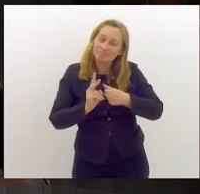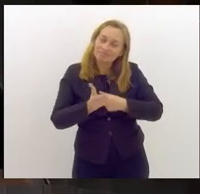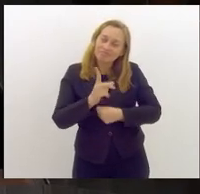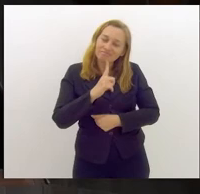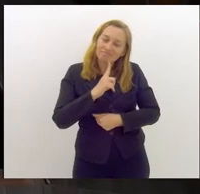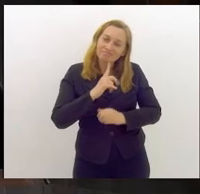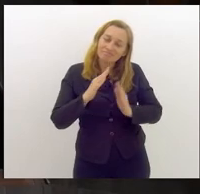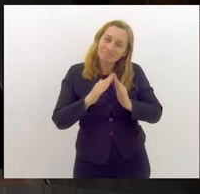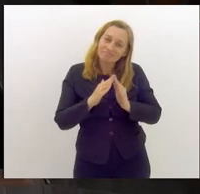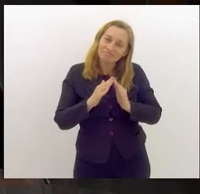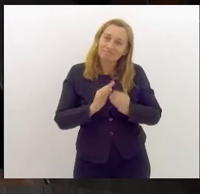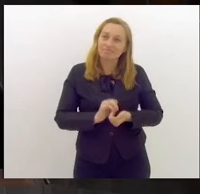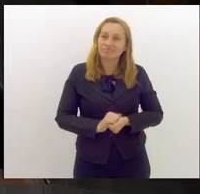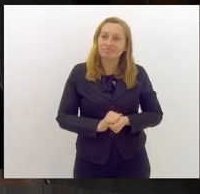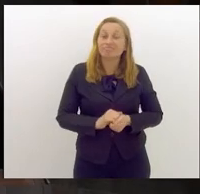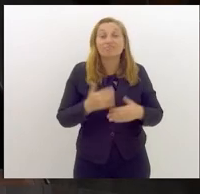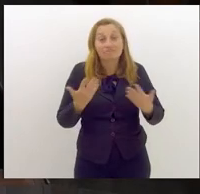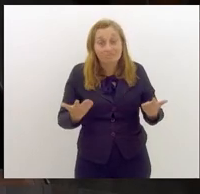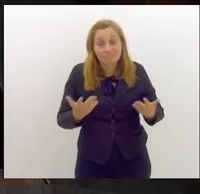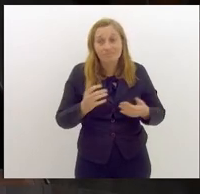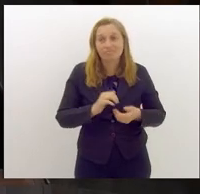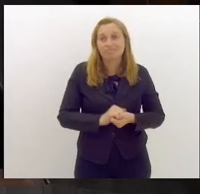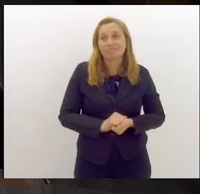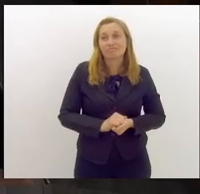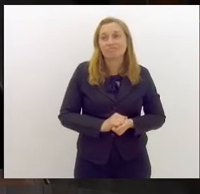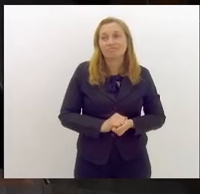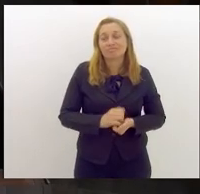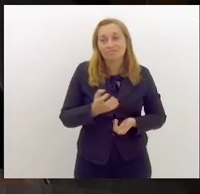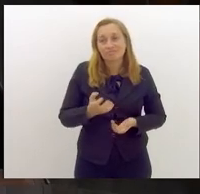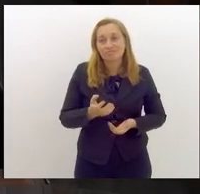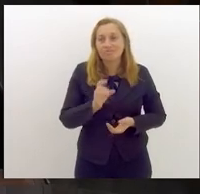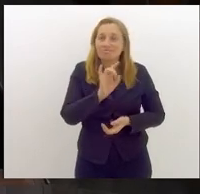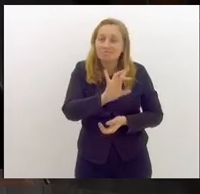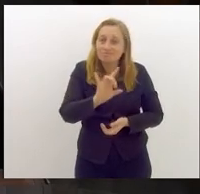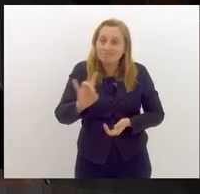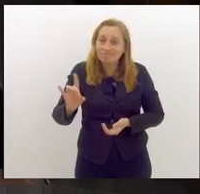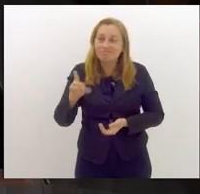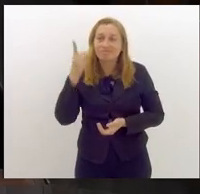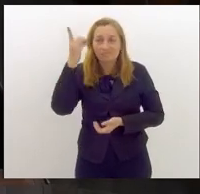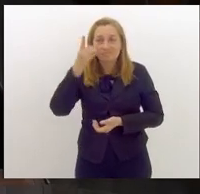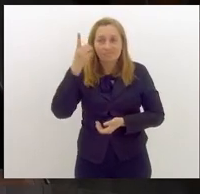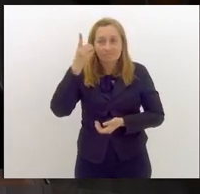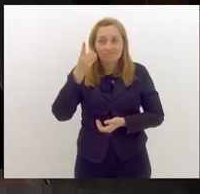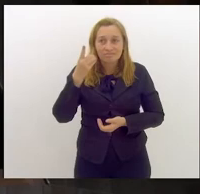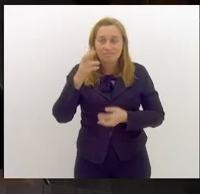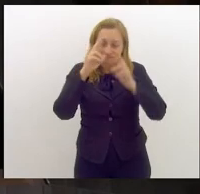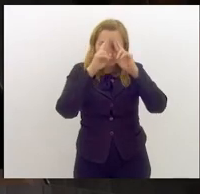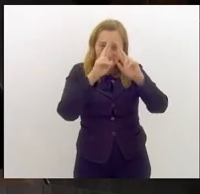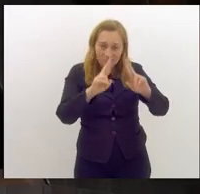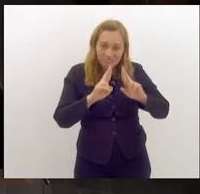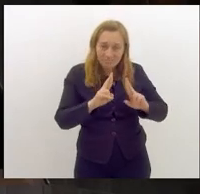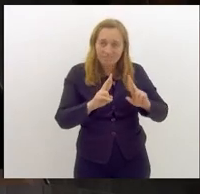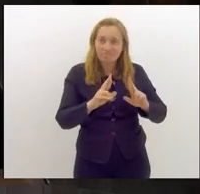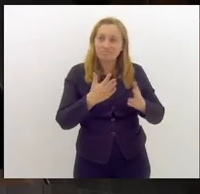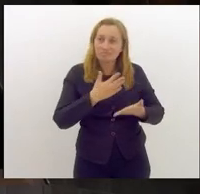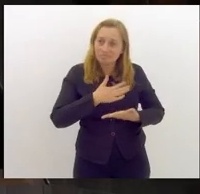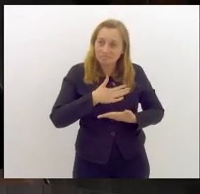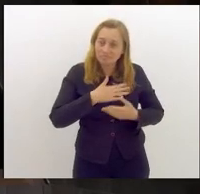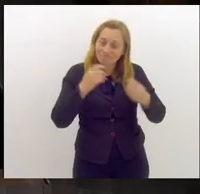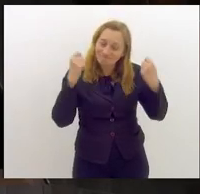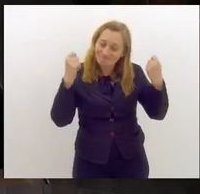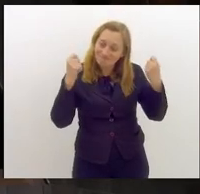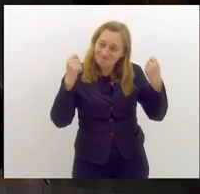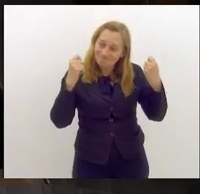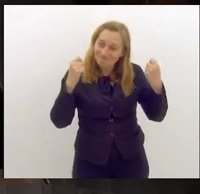tive por essa casa então quero que cada Deputado leve aí o meu respeito torcendo